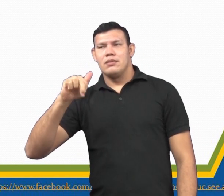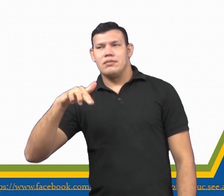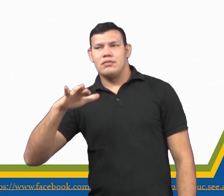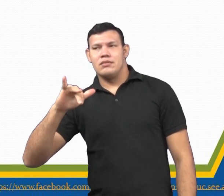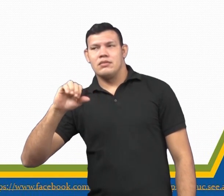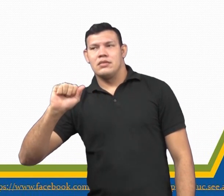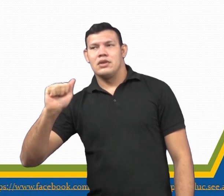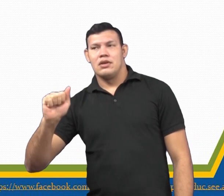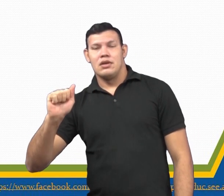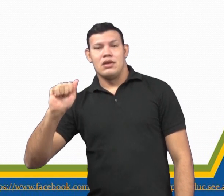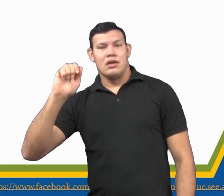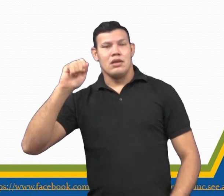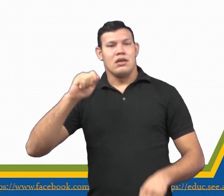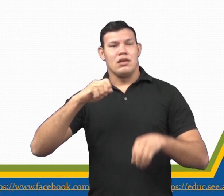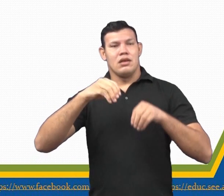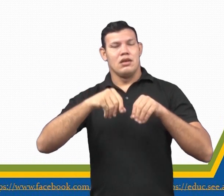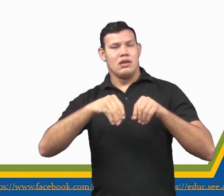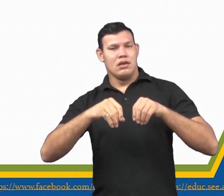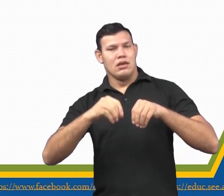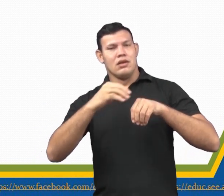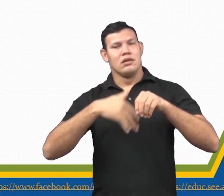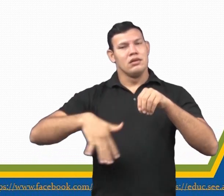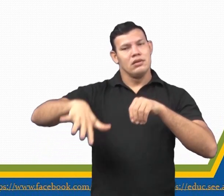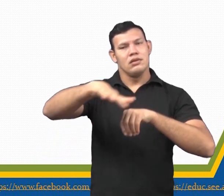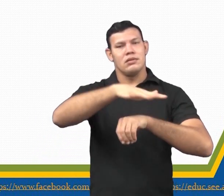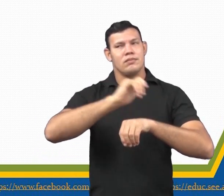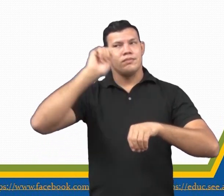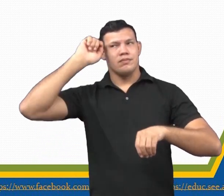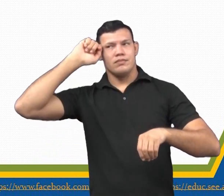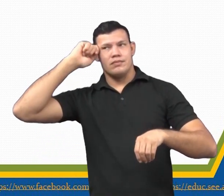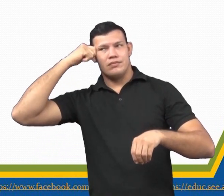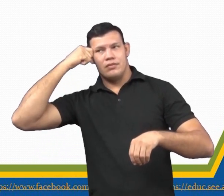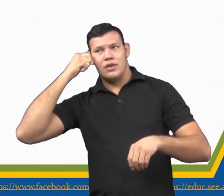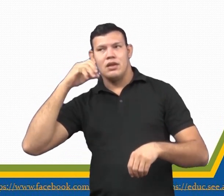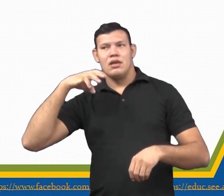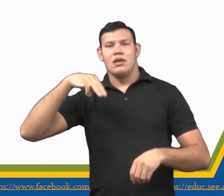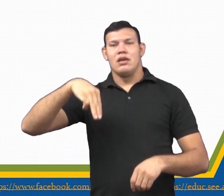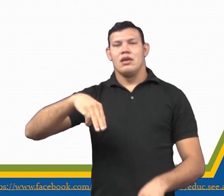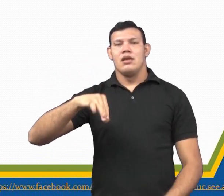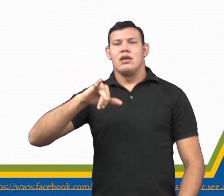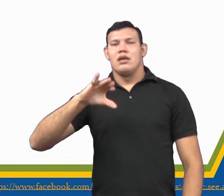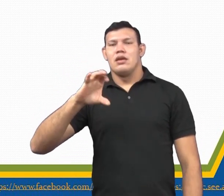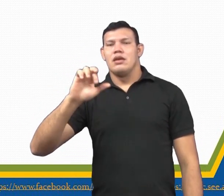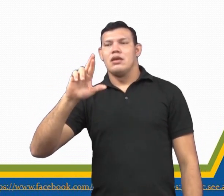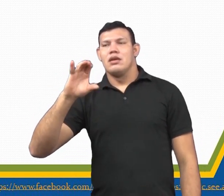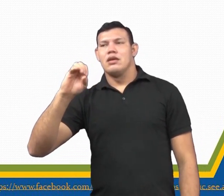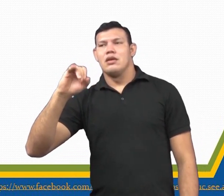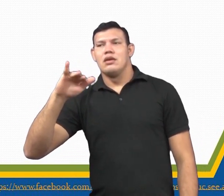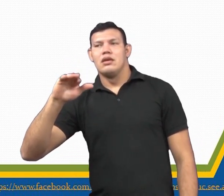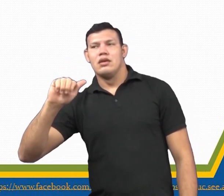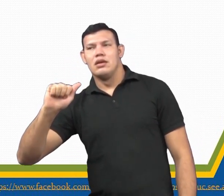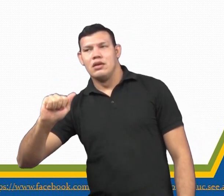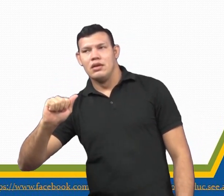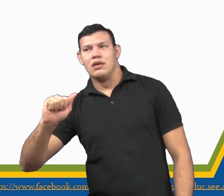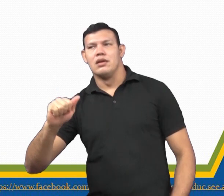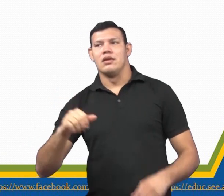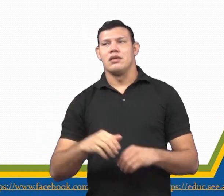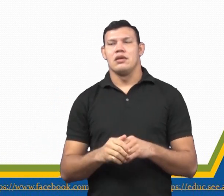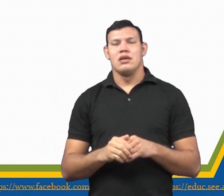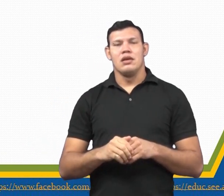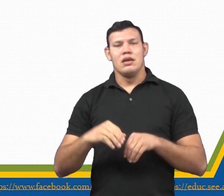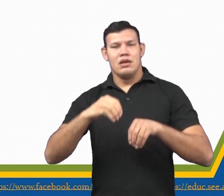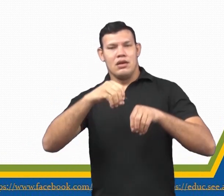dos Negros. A Micronésia, ilhas pequenas. A Polinésia, muitas